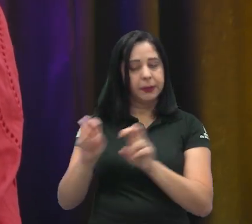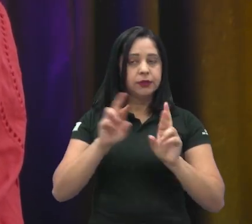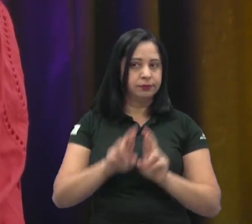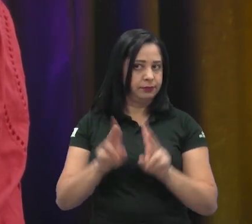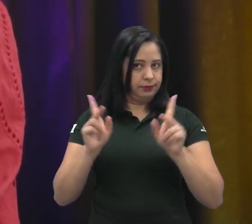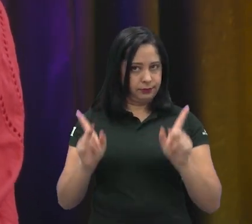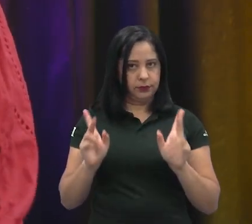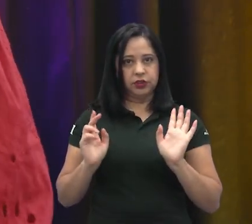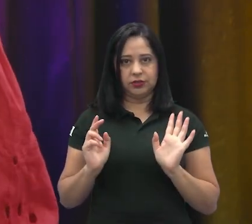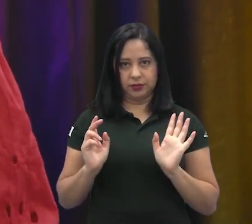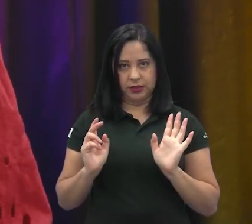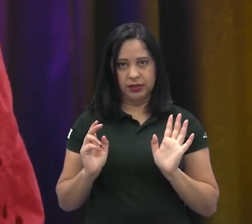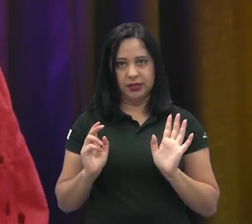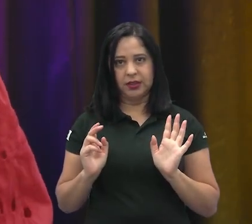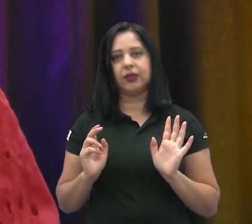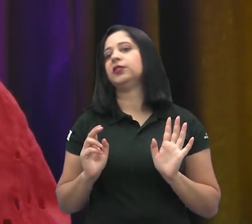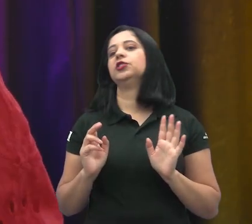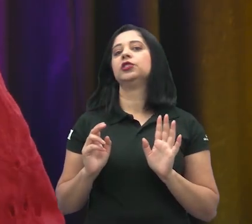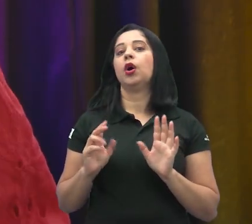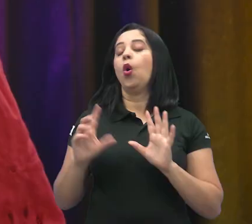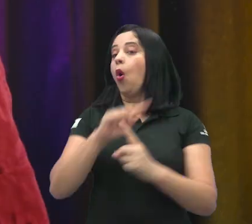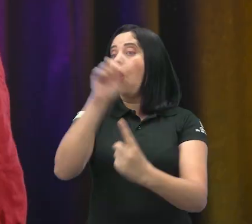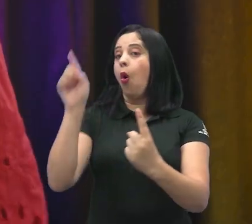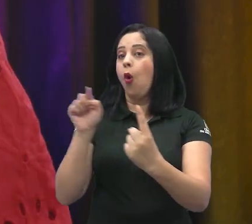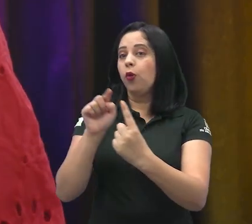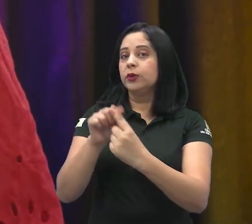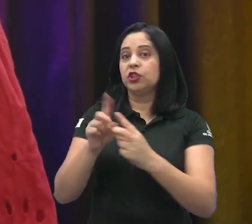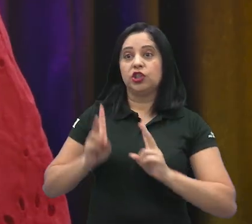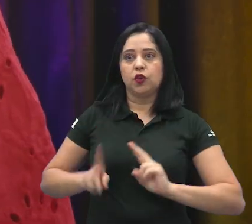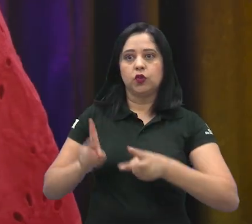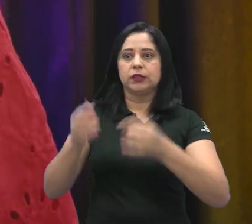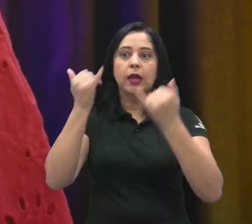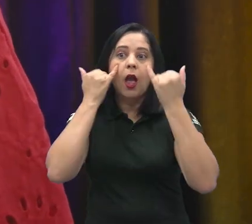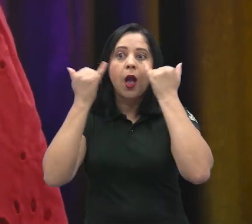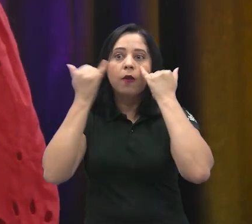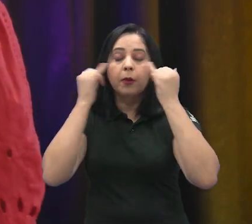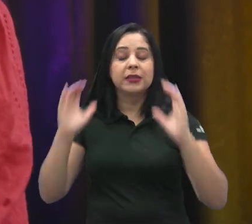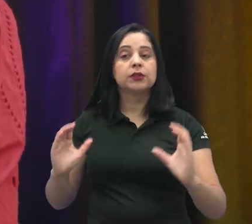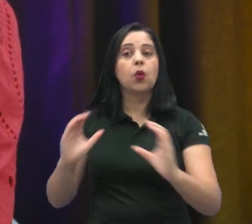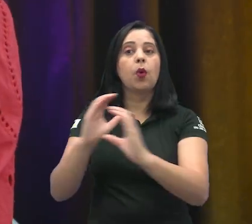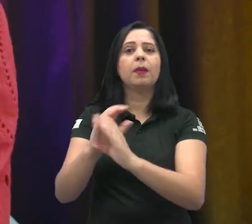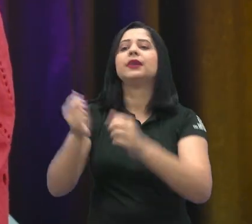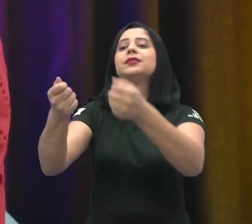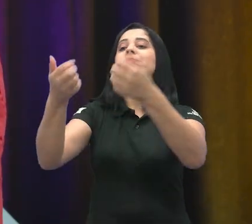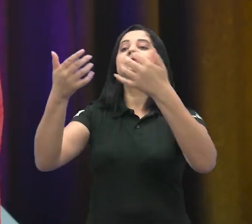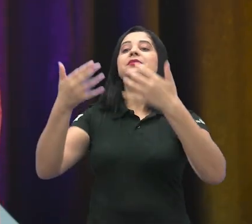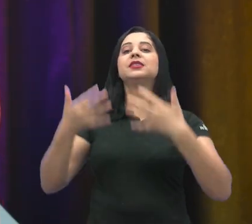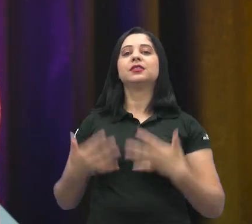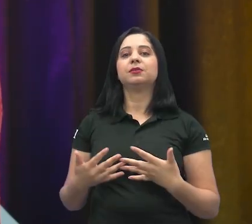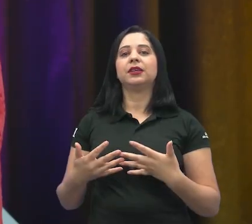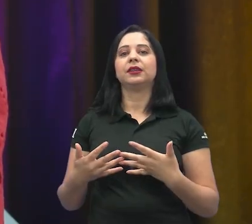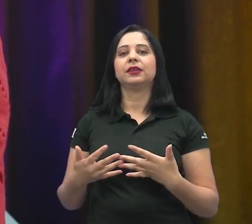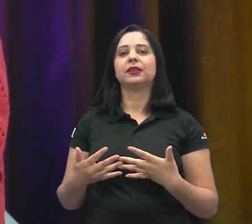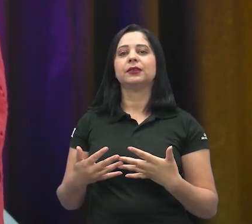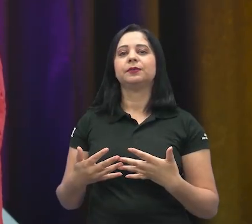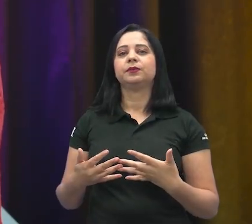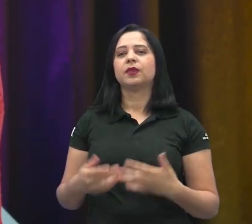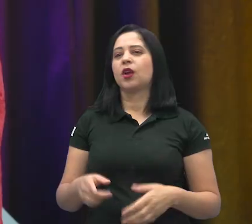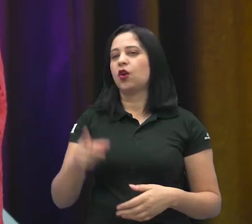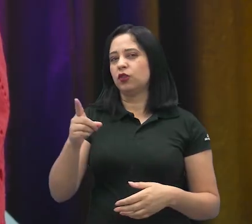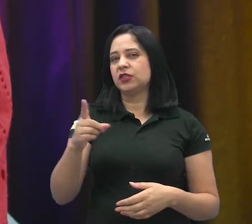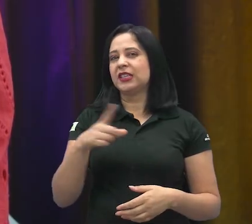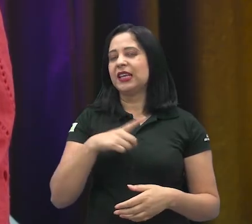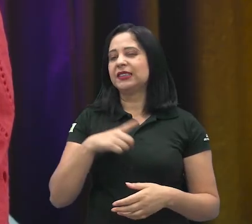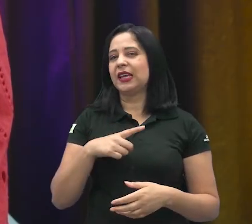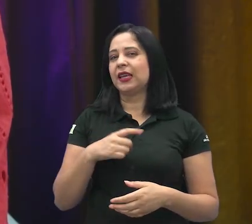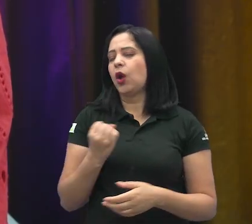lugar para realmente a gente não deixar vazar nada, a gente estar sempre informando a população. Fala para mim sobre essa questão do projeto de